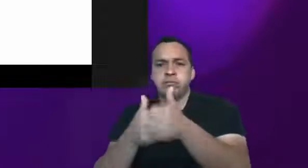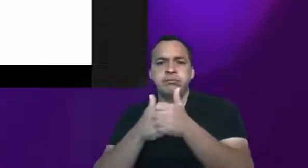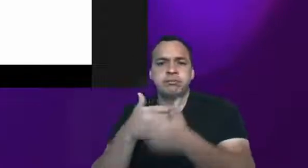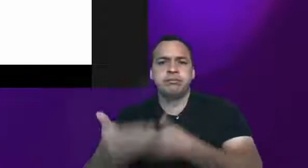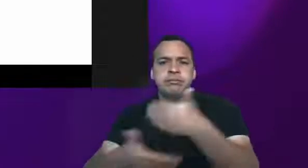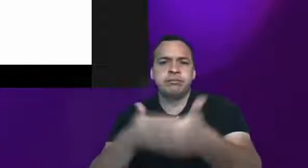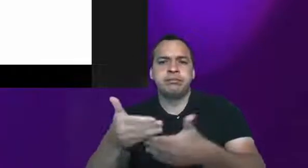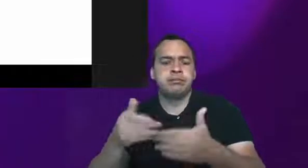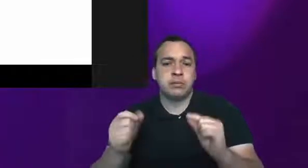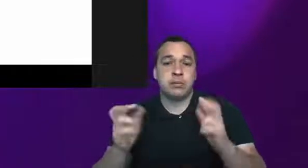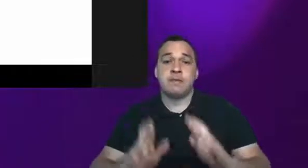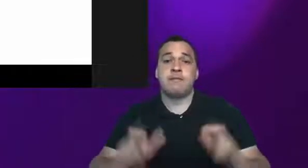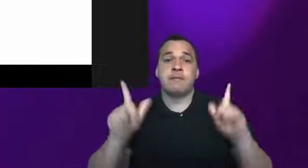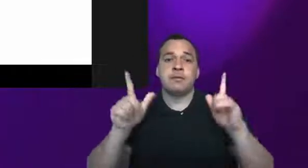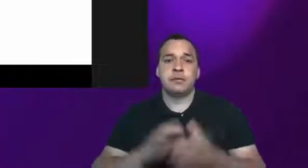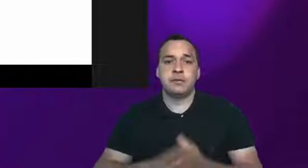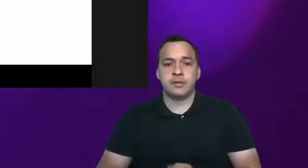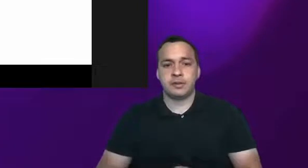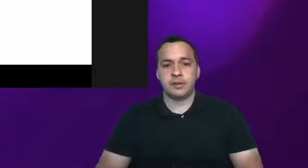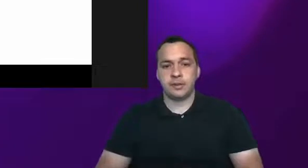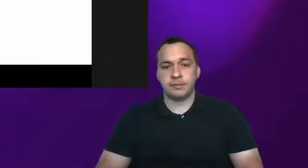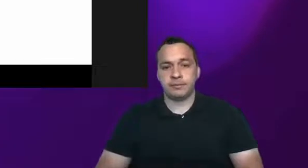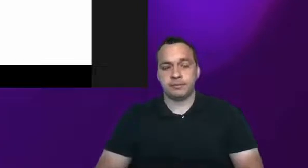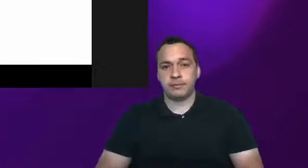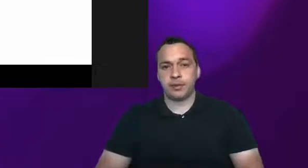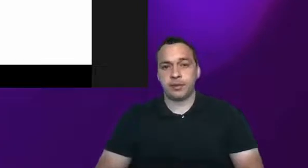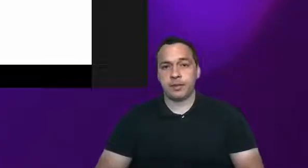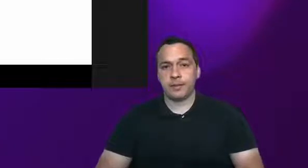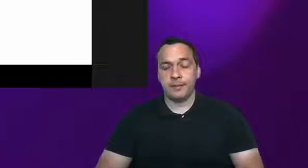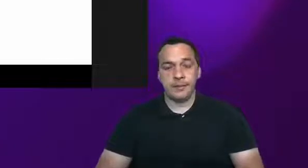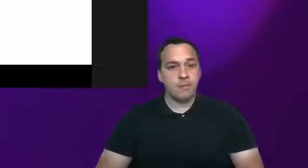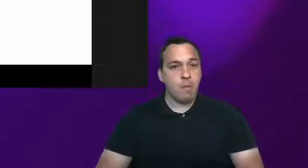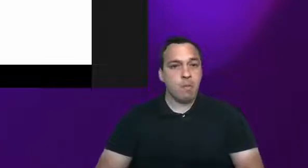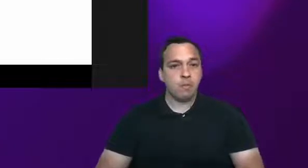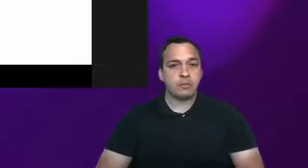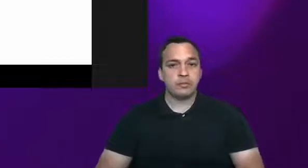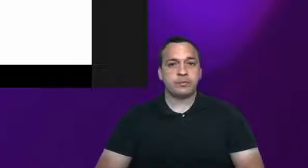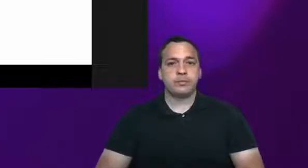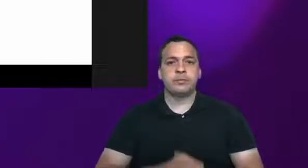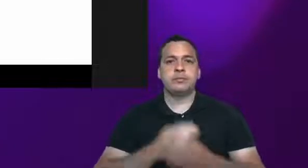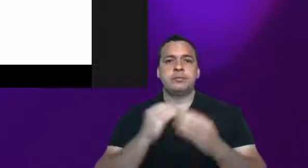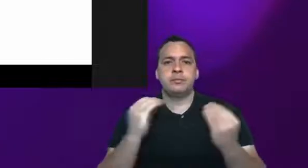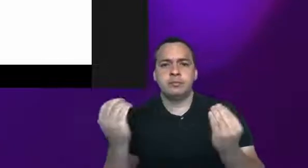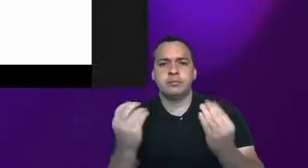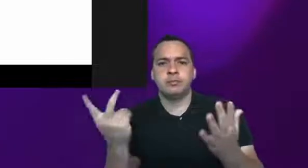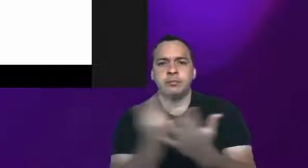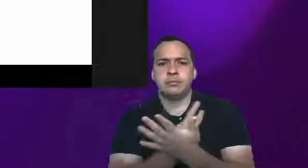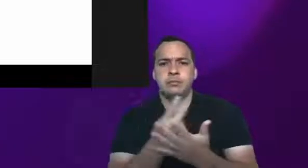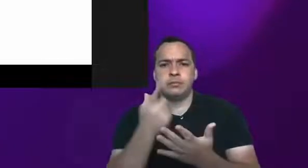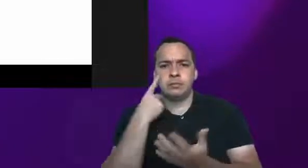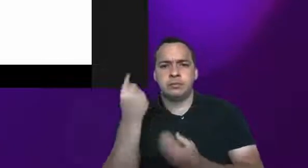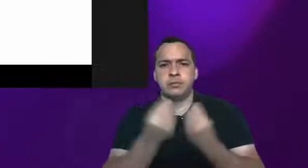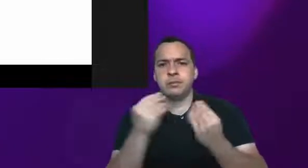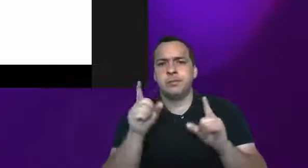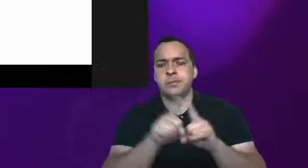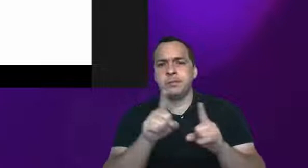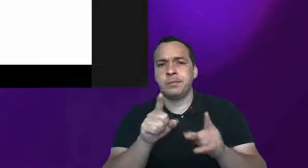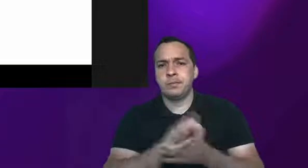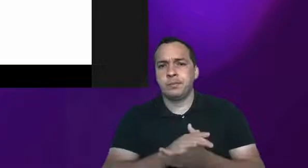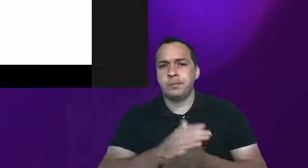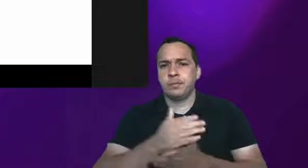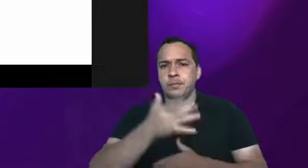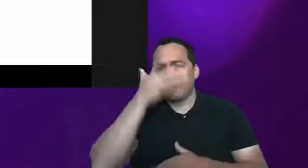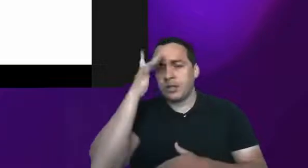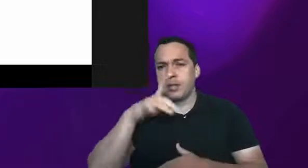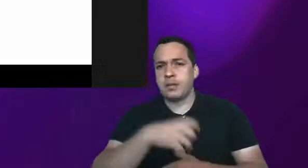grandes defeitos deste estudo, e que tem sido apontado, é que foram transplantados muitos doentes com uma grande carga tumoral, doentes com metástases